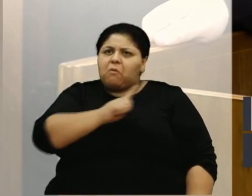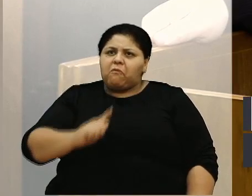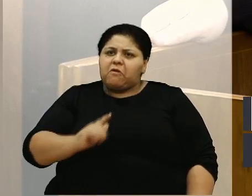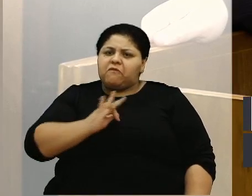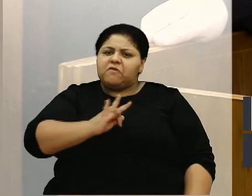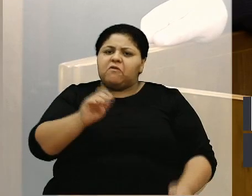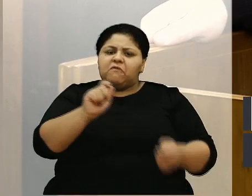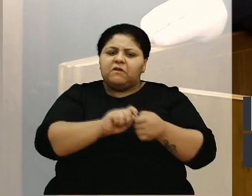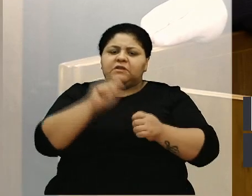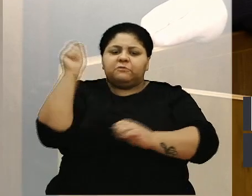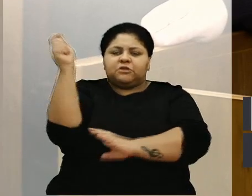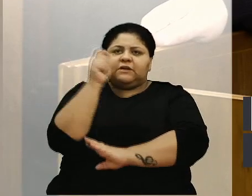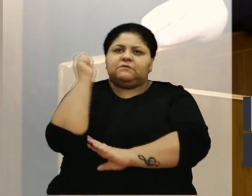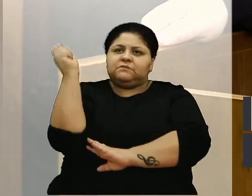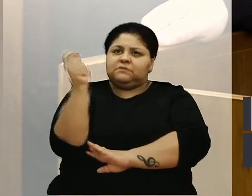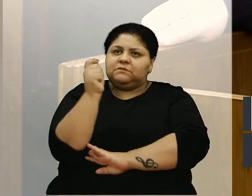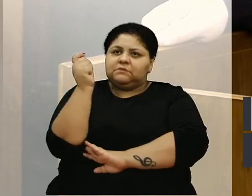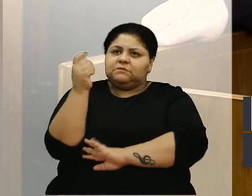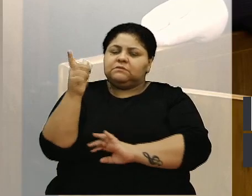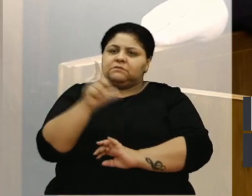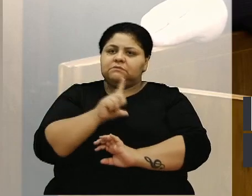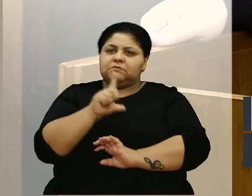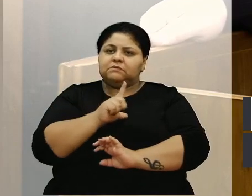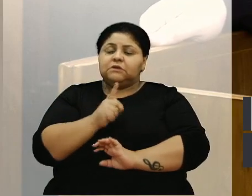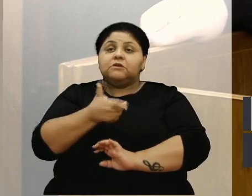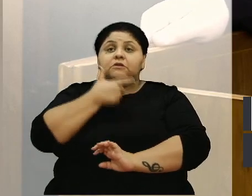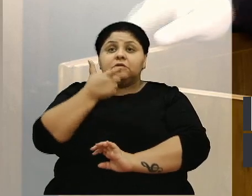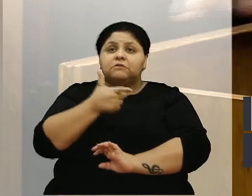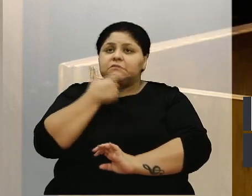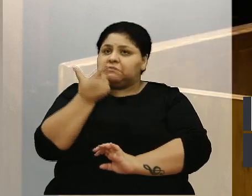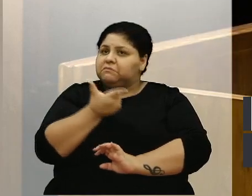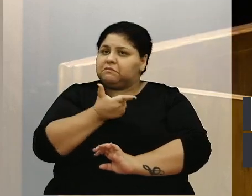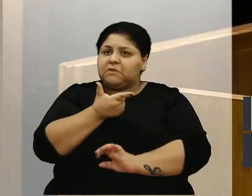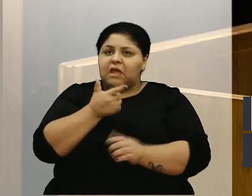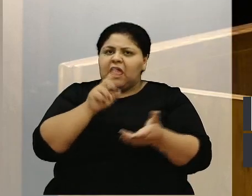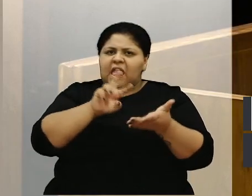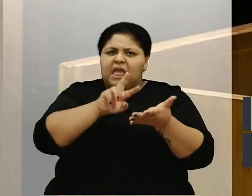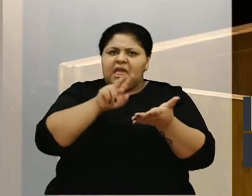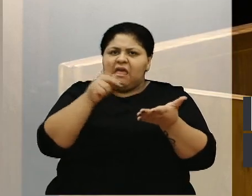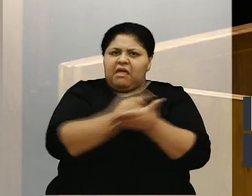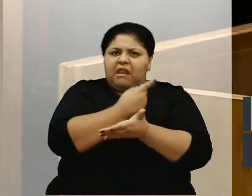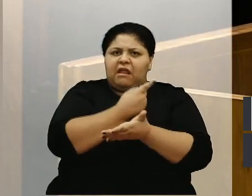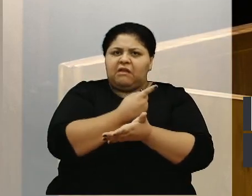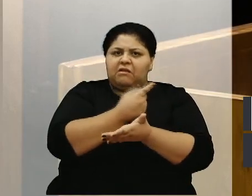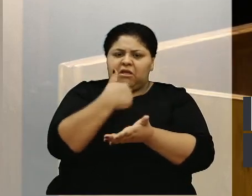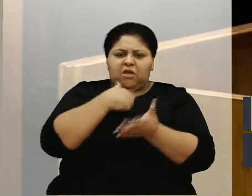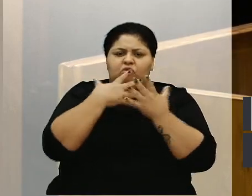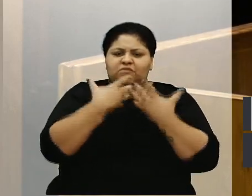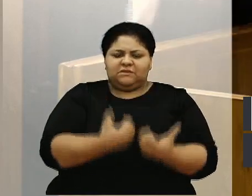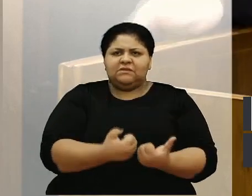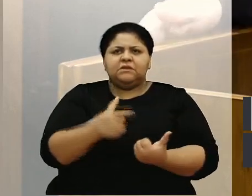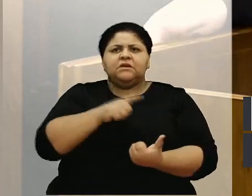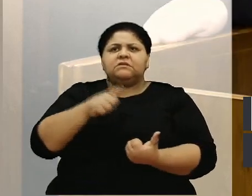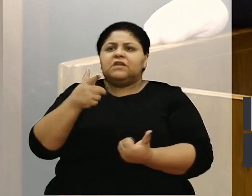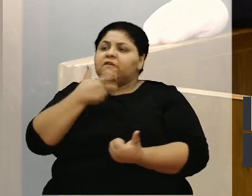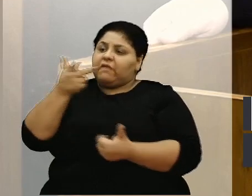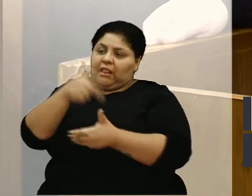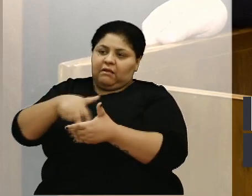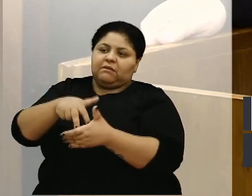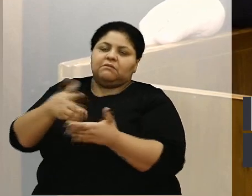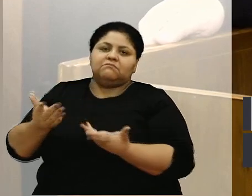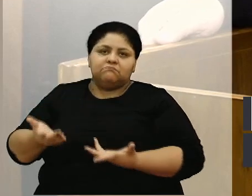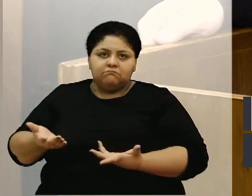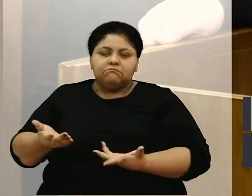do Sul é de uma fala inconsequente aqui que eu não consigo admitir, e aí tem que vir para a tribuna para poder